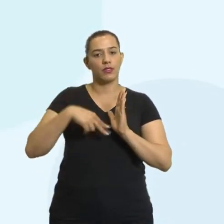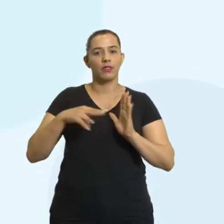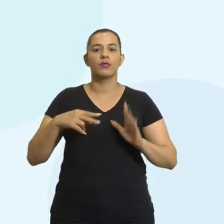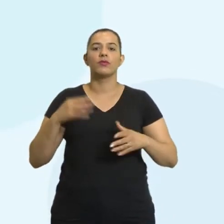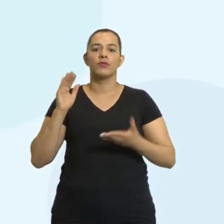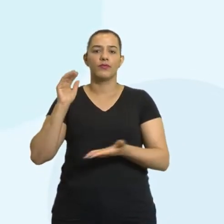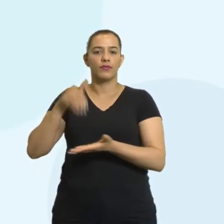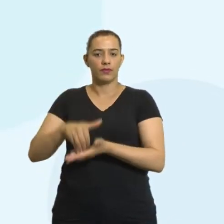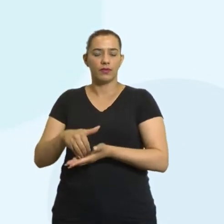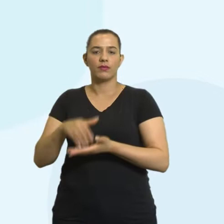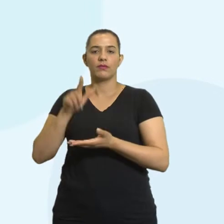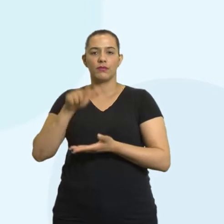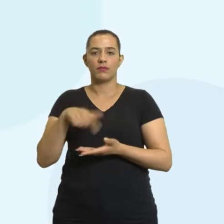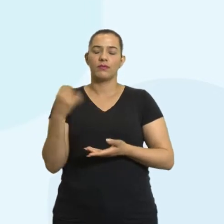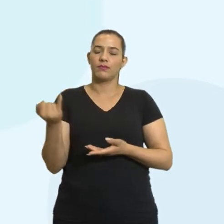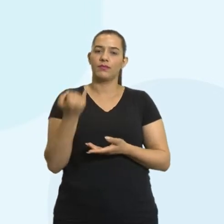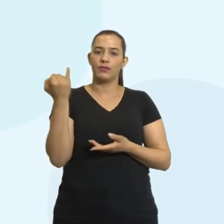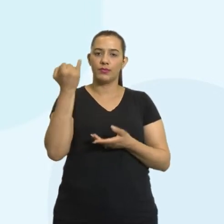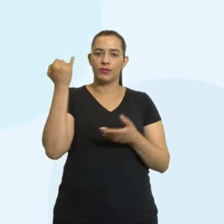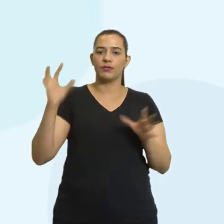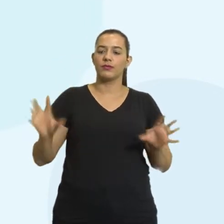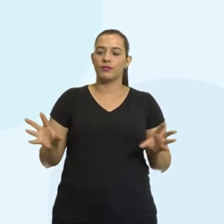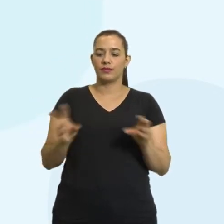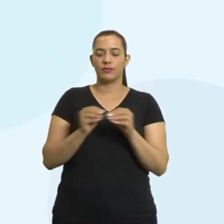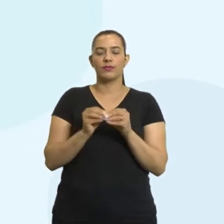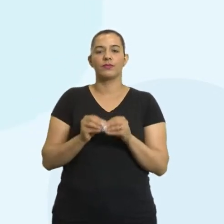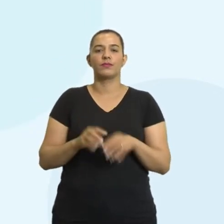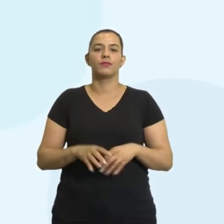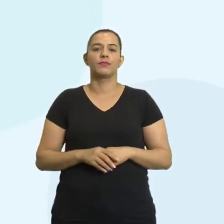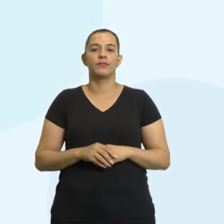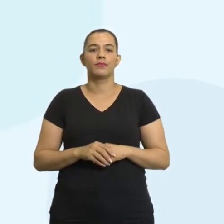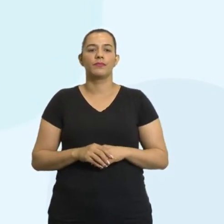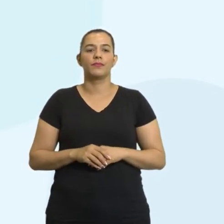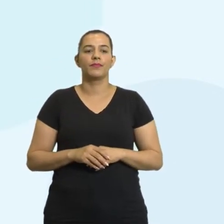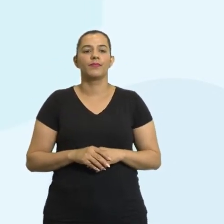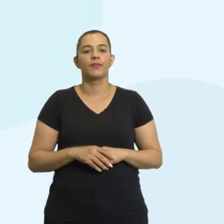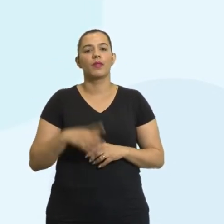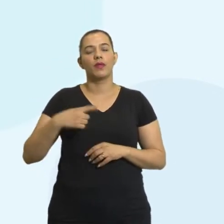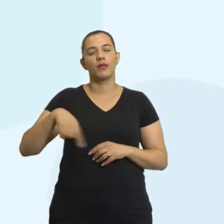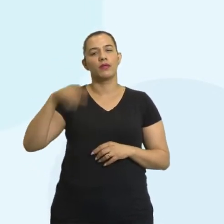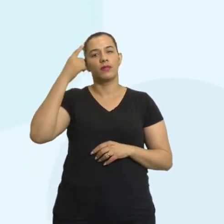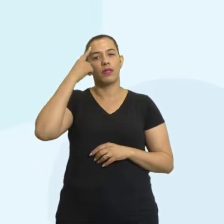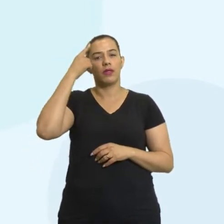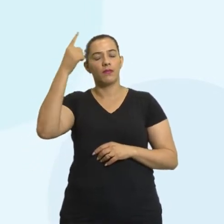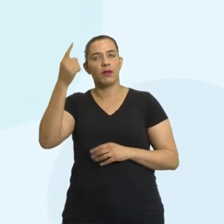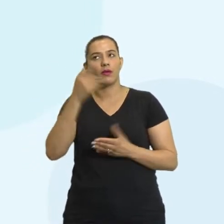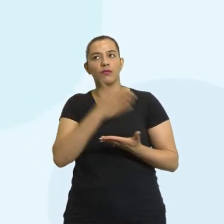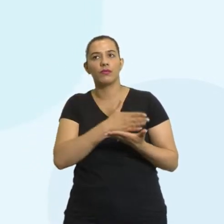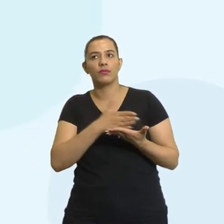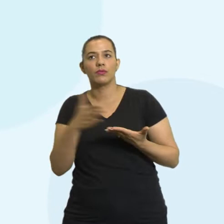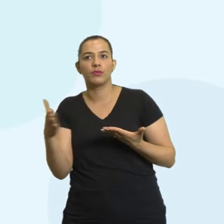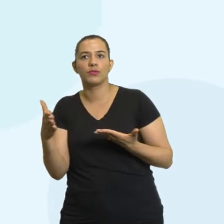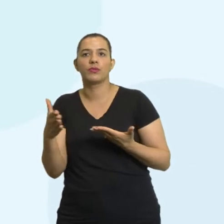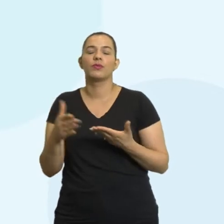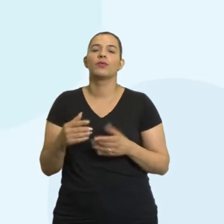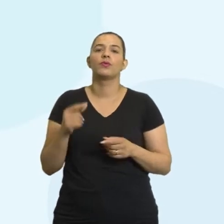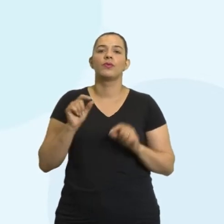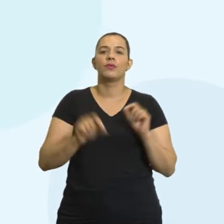né? Mas é importante que se resgate. Esse ir e vir, né, ele é o que